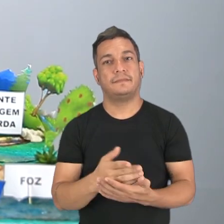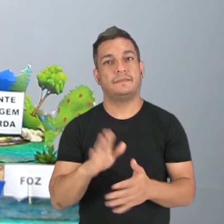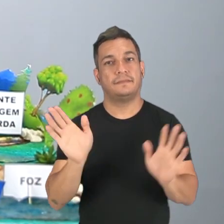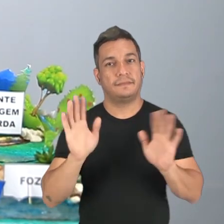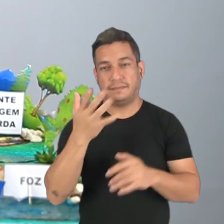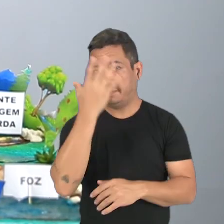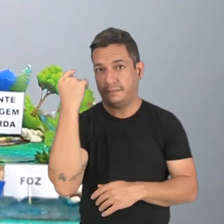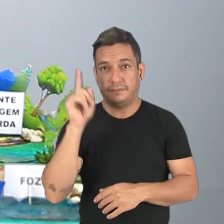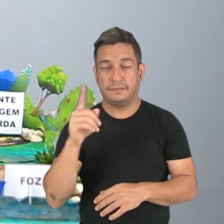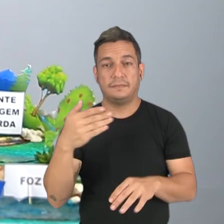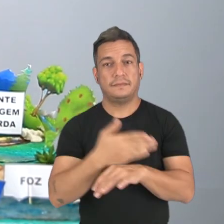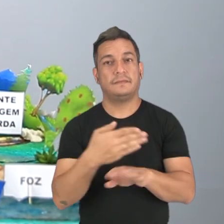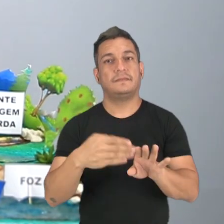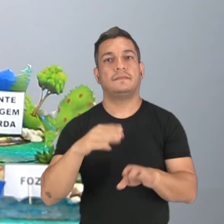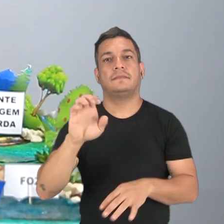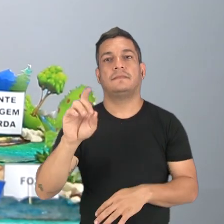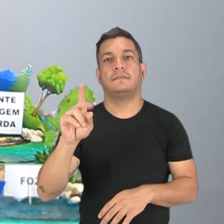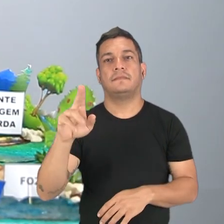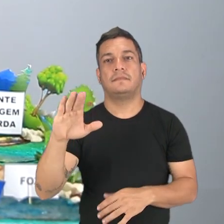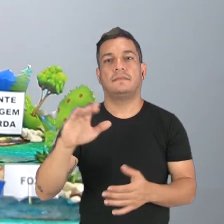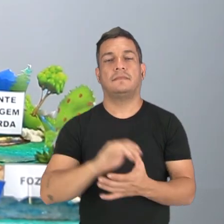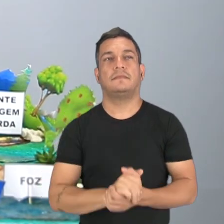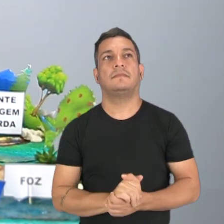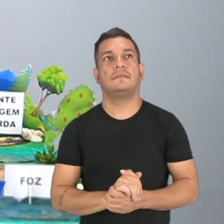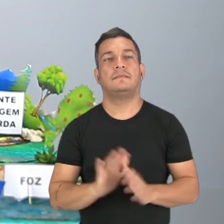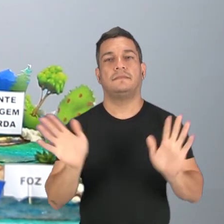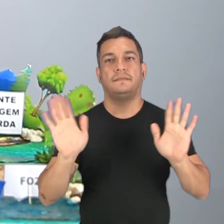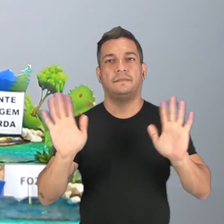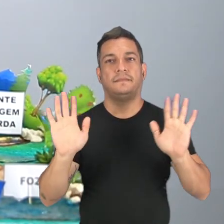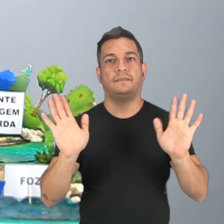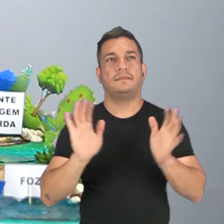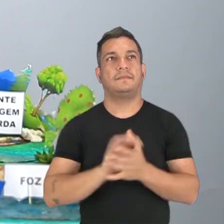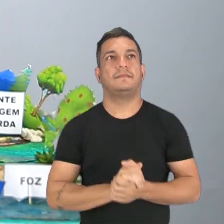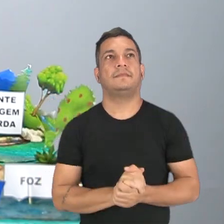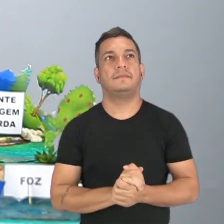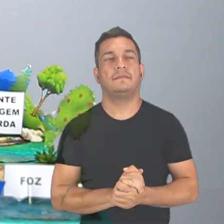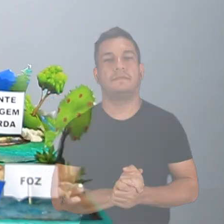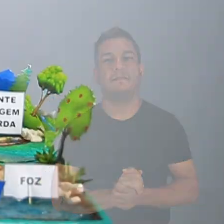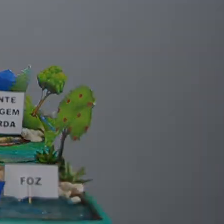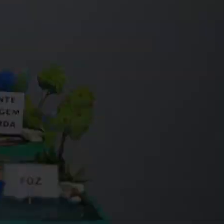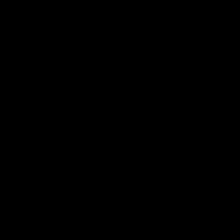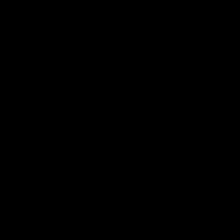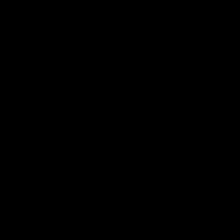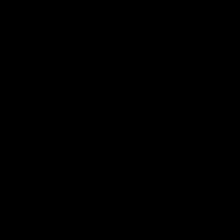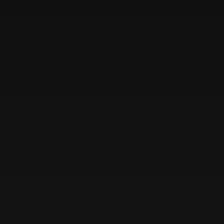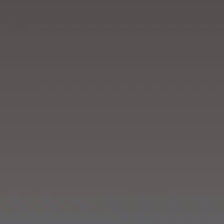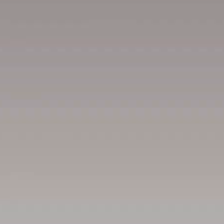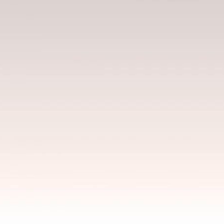não esqueça de visitar a nossa plataforma Eduque. Tchau, tudo de bom.